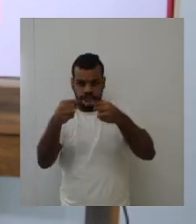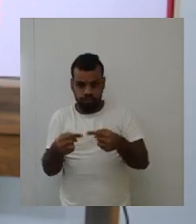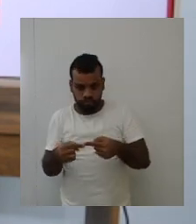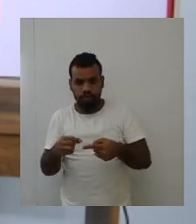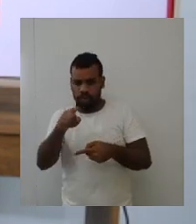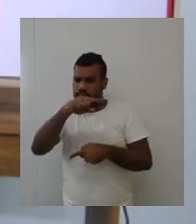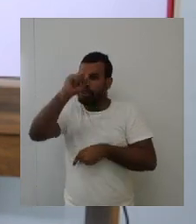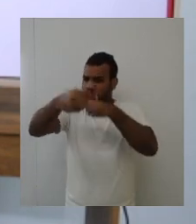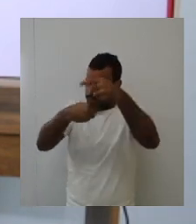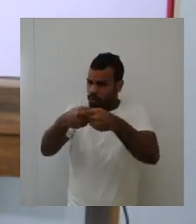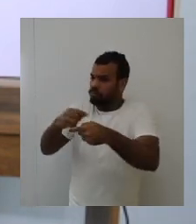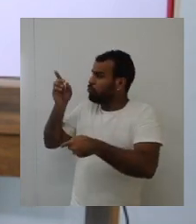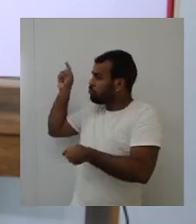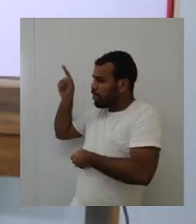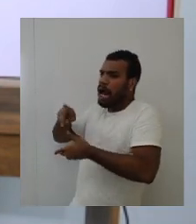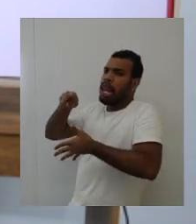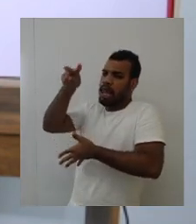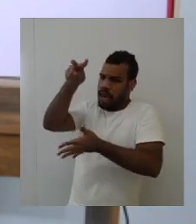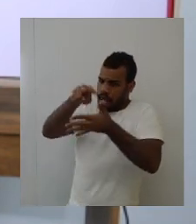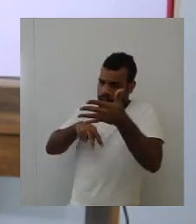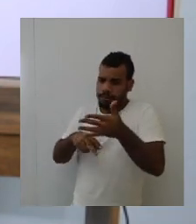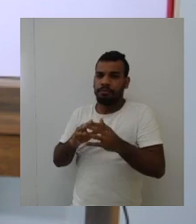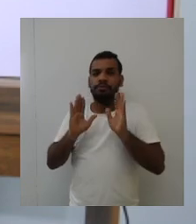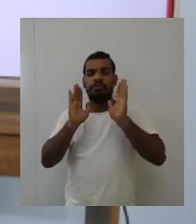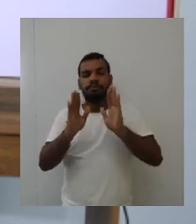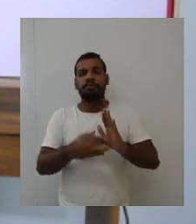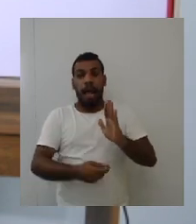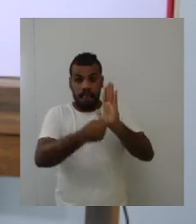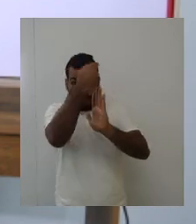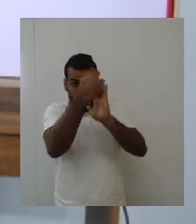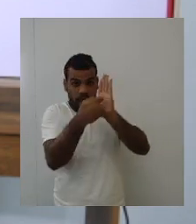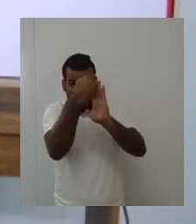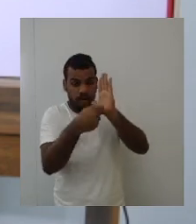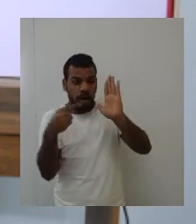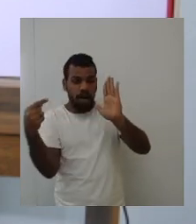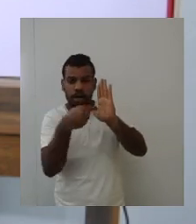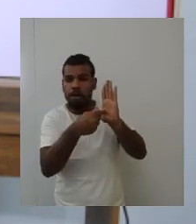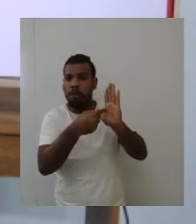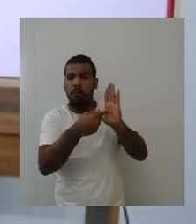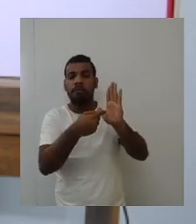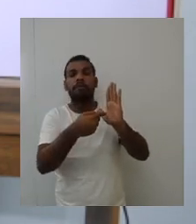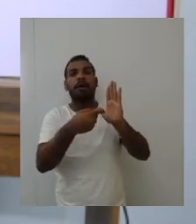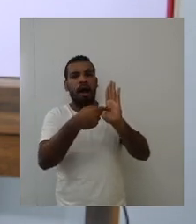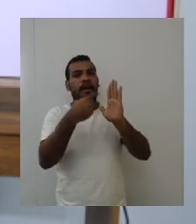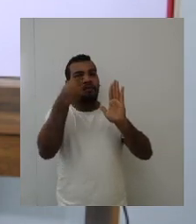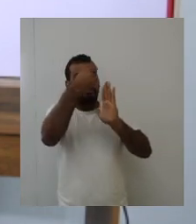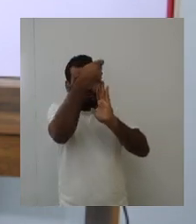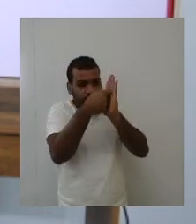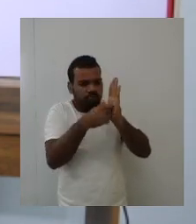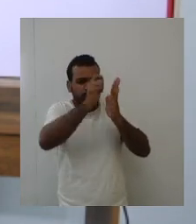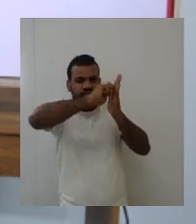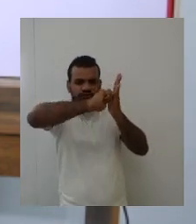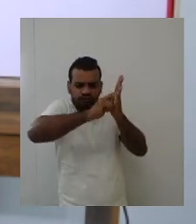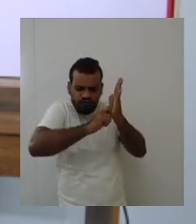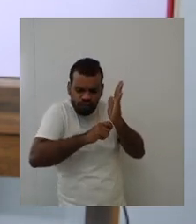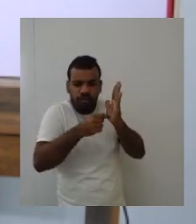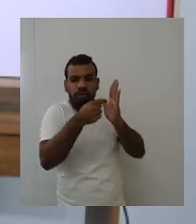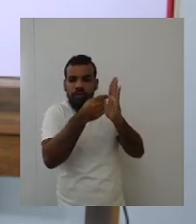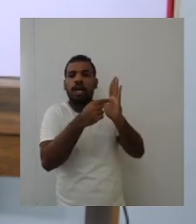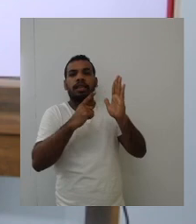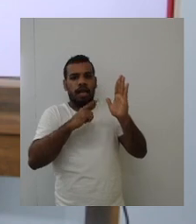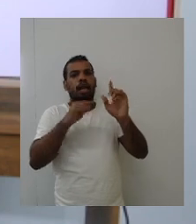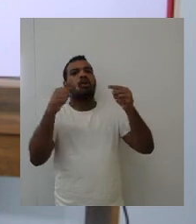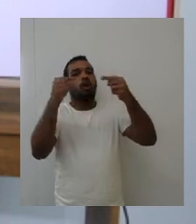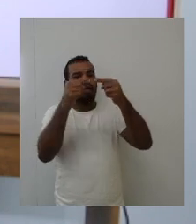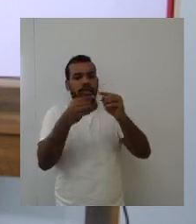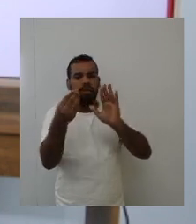lida nisso, né? E aí, pensando na redação, a gente vê como é que a coesão se dá, que vai servir, ó, que está destacado aí,